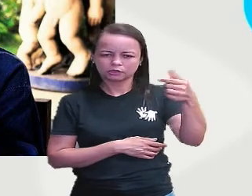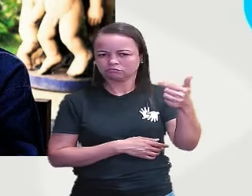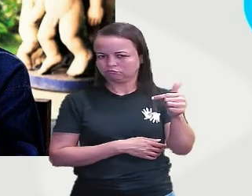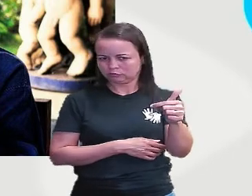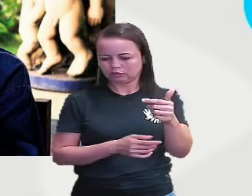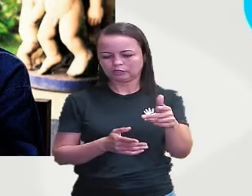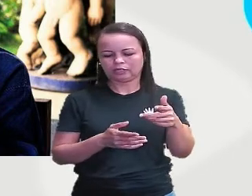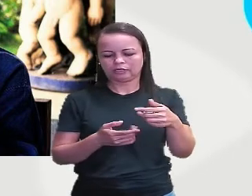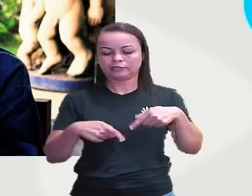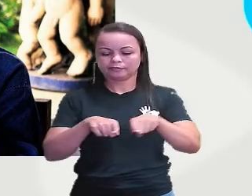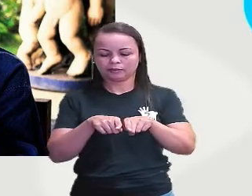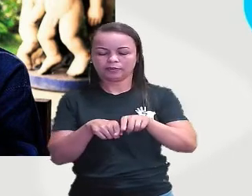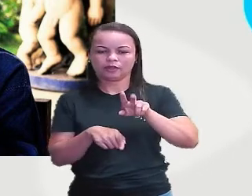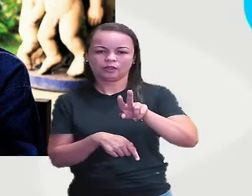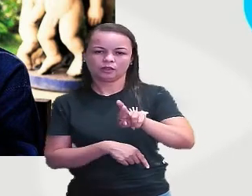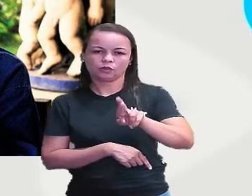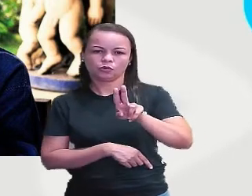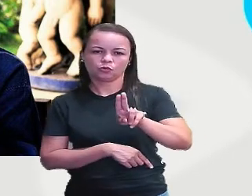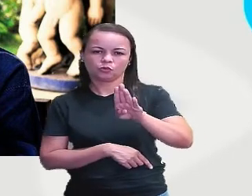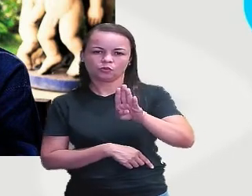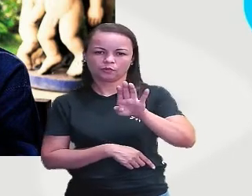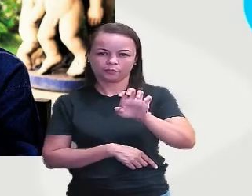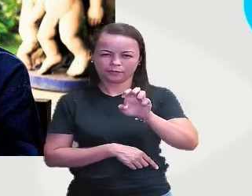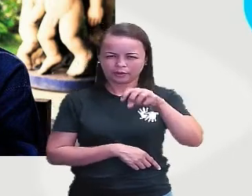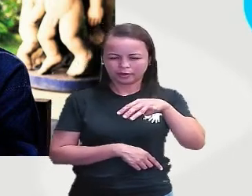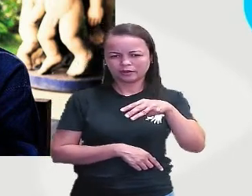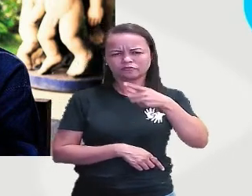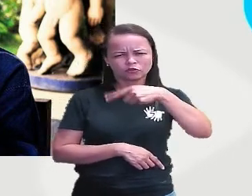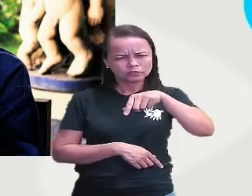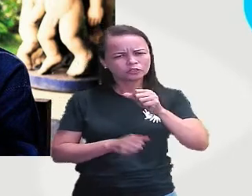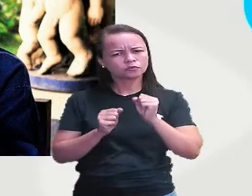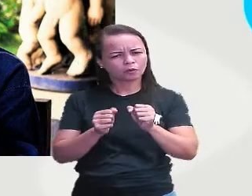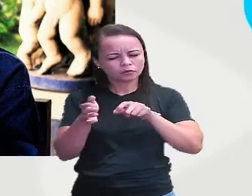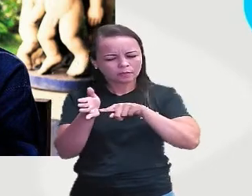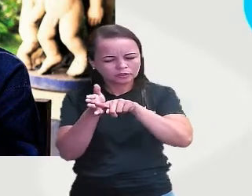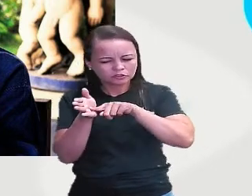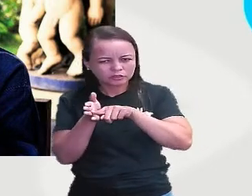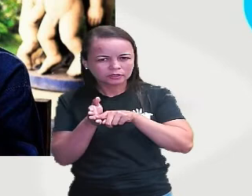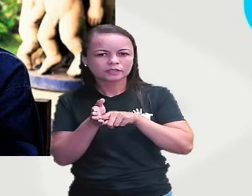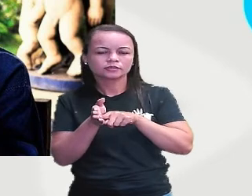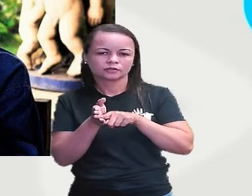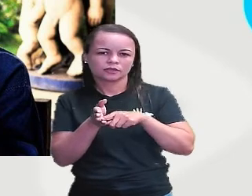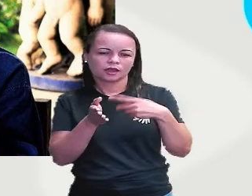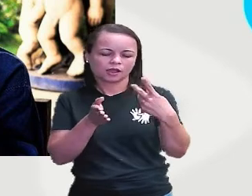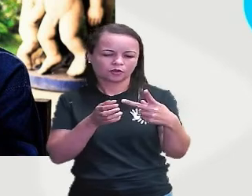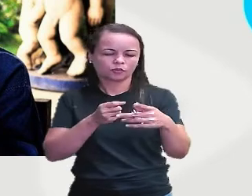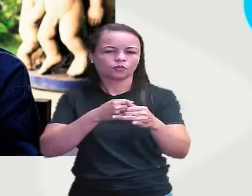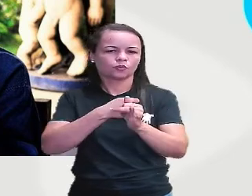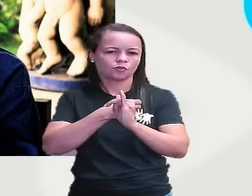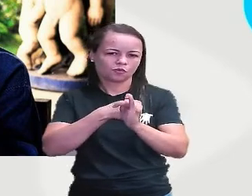Braga também. Aí vocês podem até pesquisar crônicas desses cronistas.